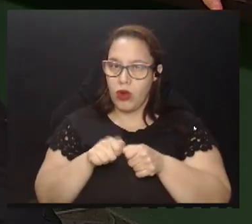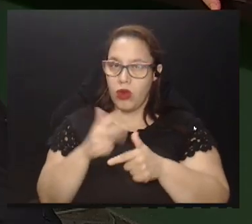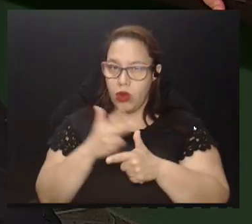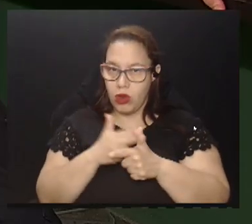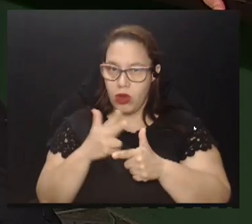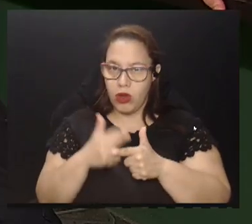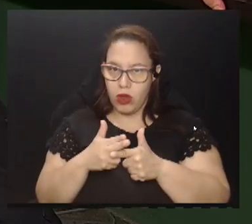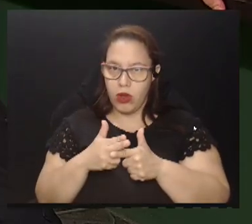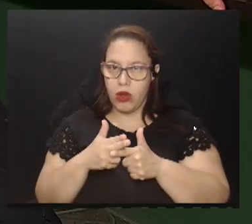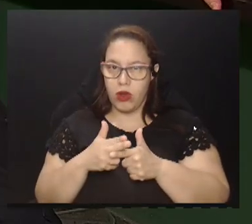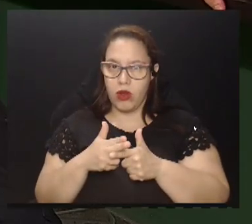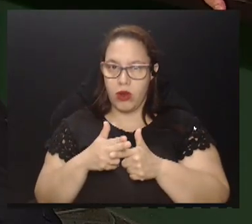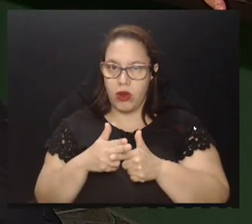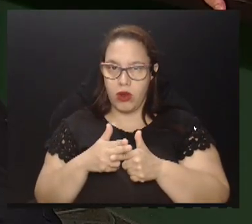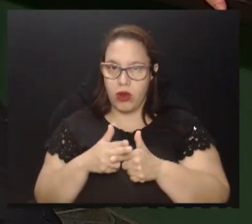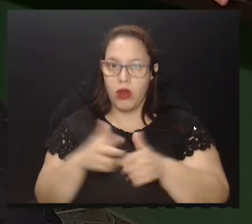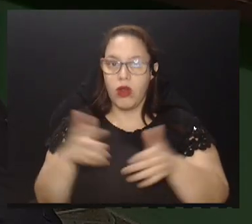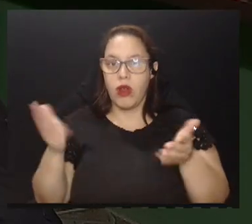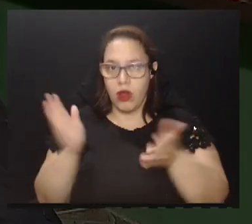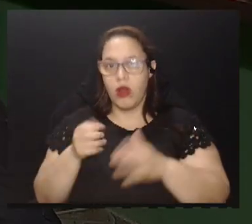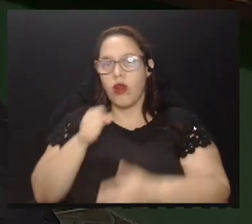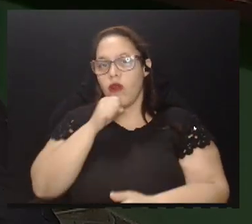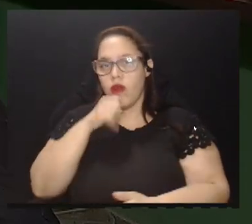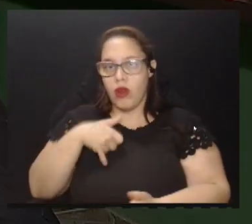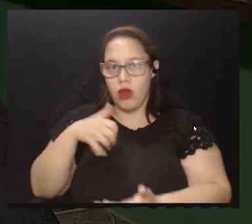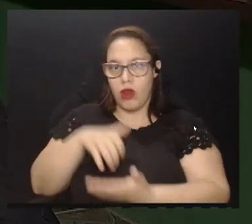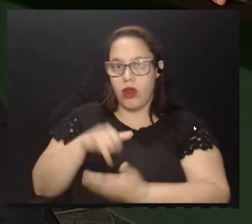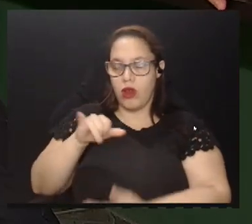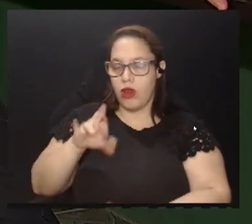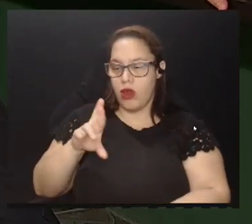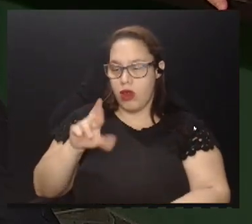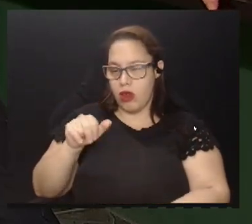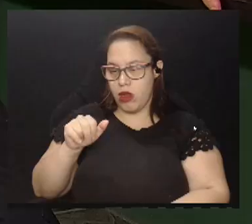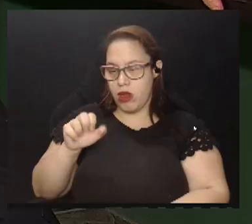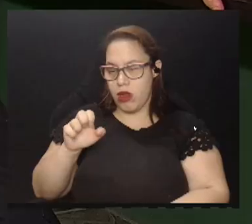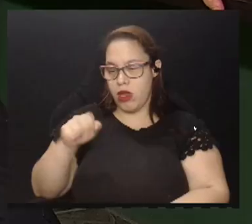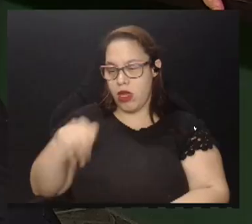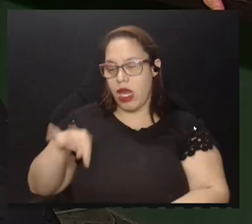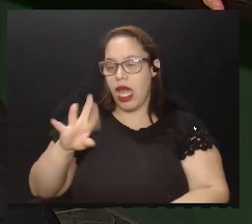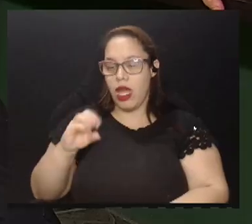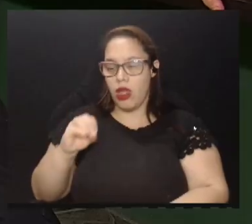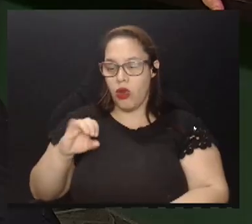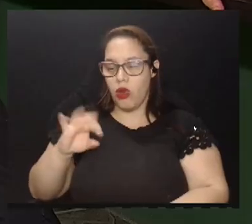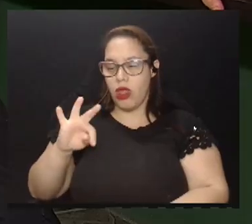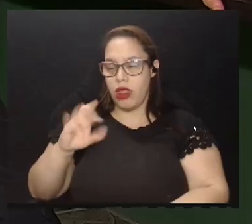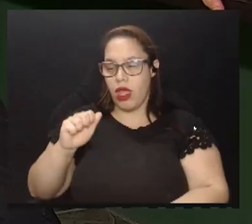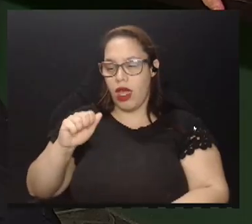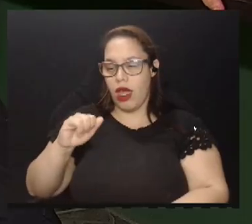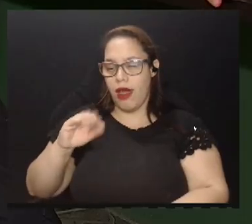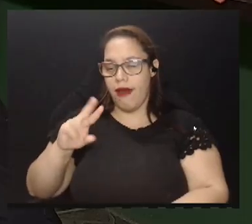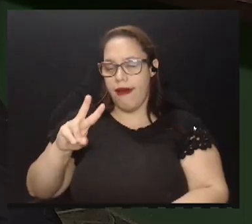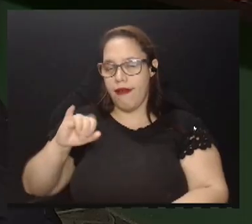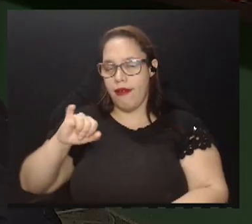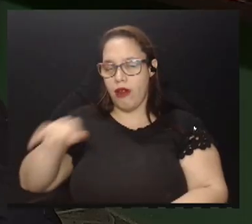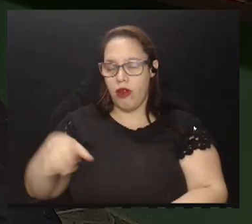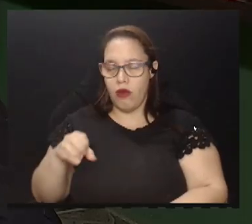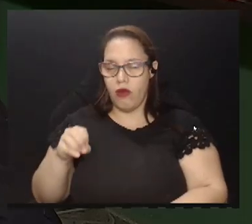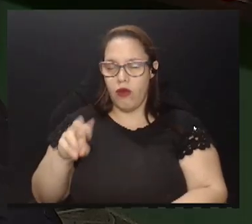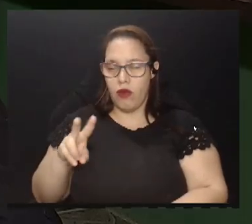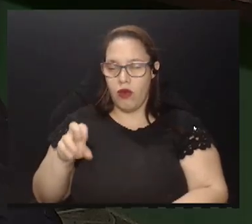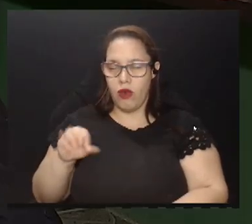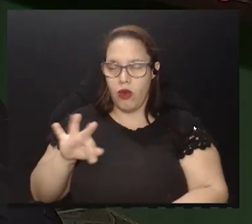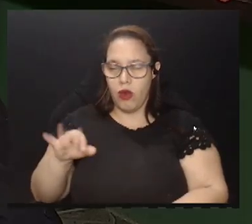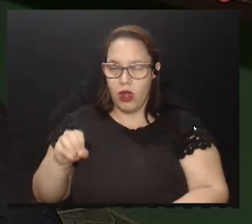agora já está mais idoso, chamado Renato Tapajós, mas fundamos a Cisco em Barão Geraldo e aqui permanecemos durante esses